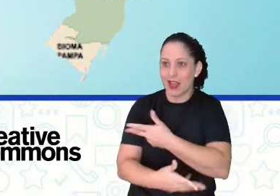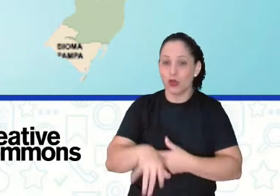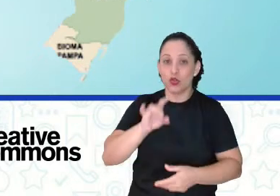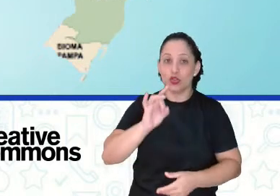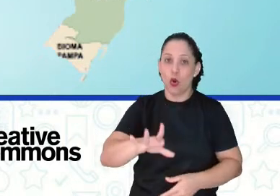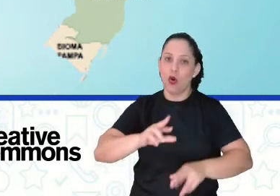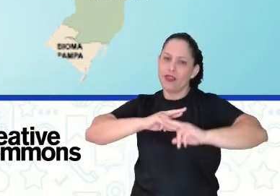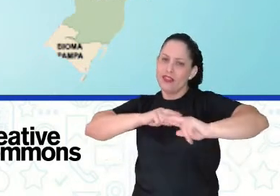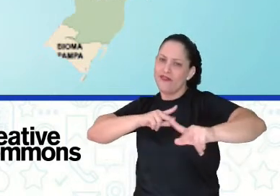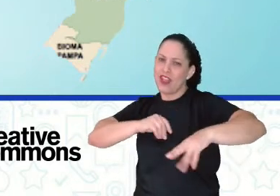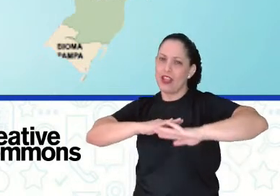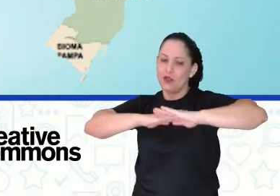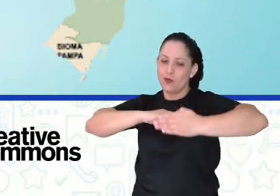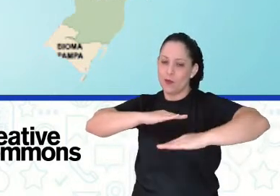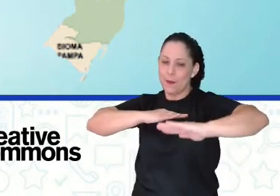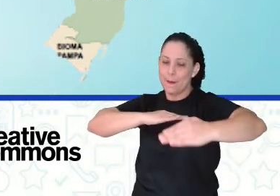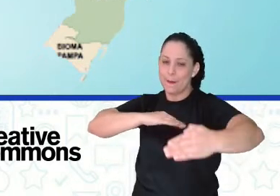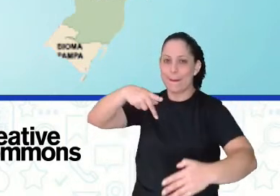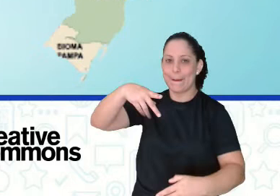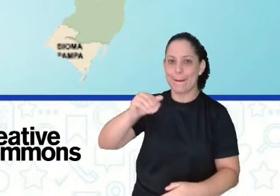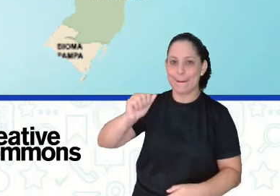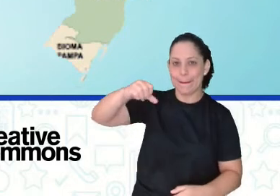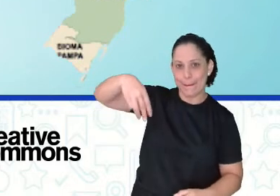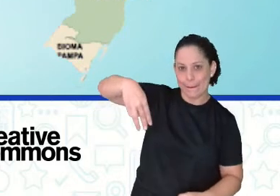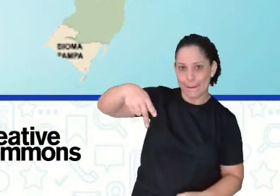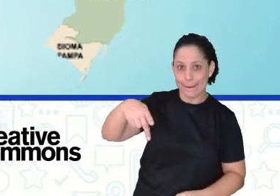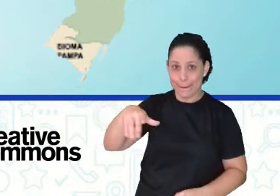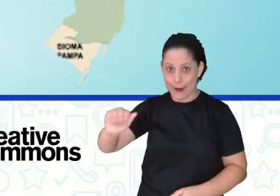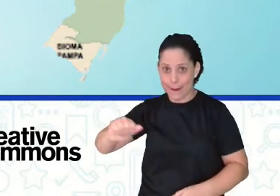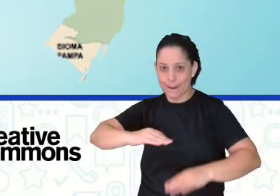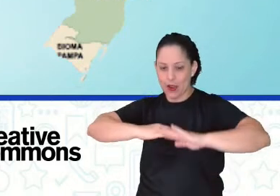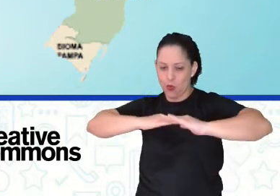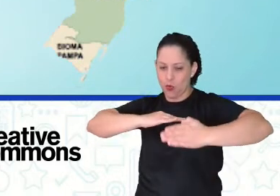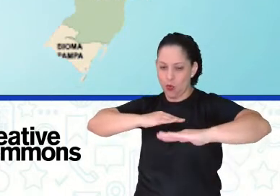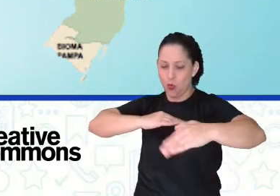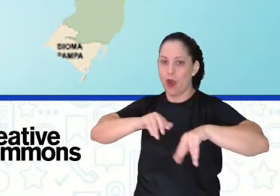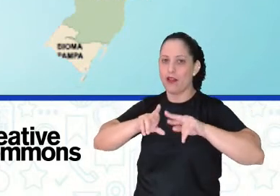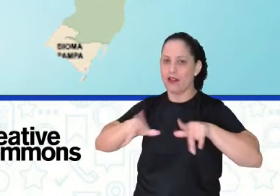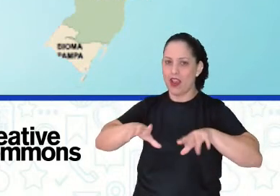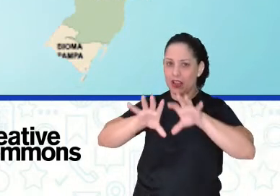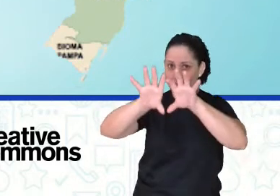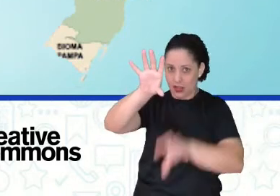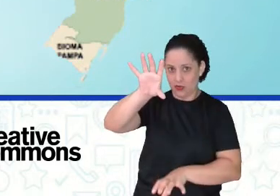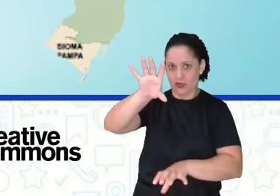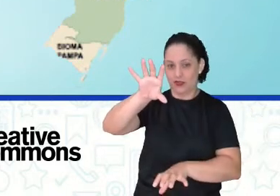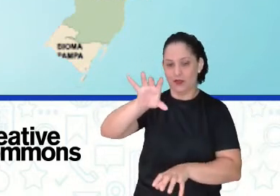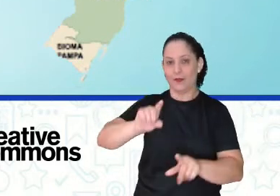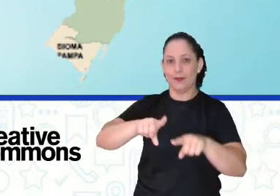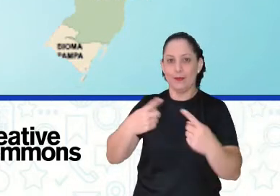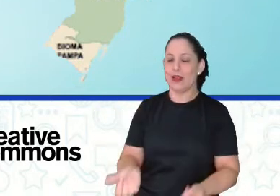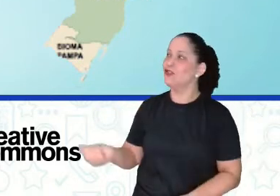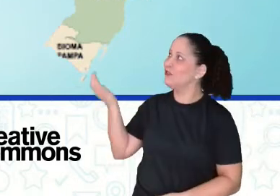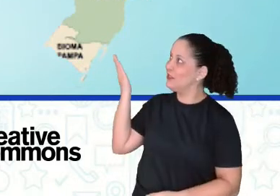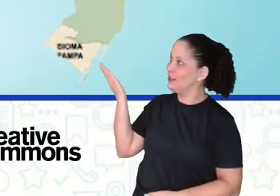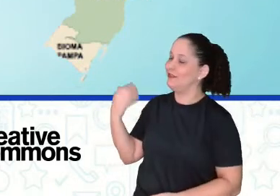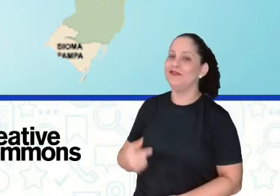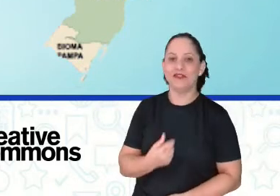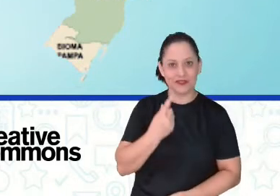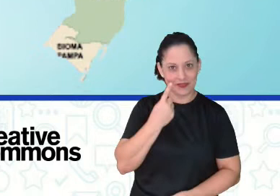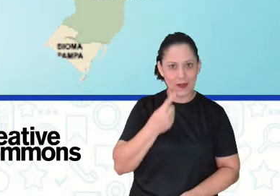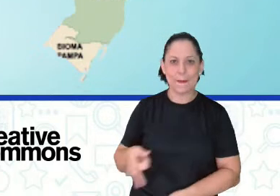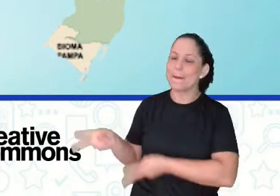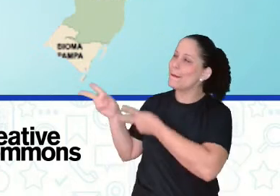que não está tão junto. Então, graças a essa localização do Cerrado, a gente tem essa informação. Leiam aí